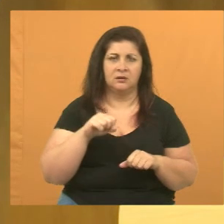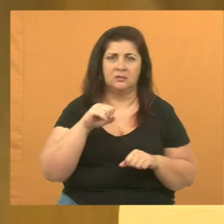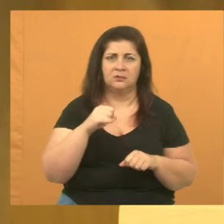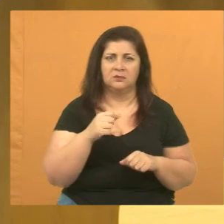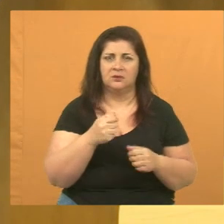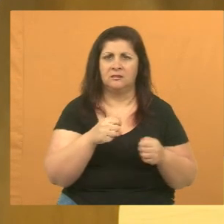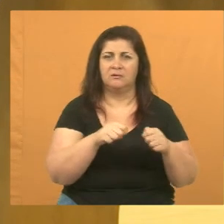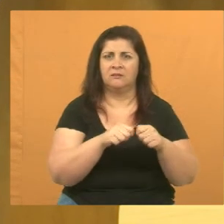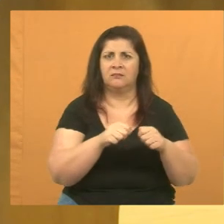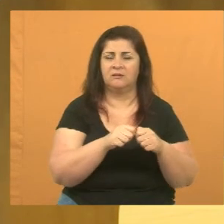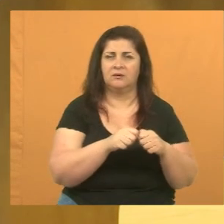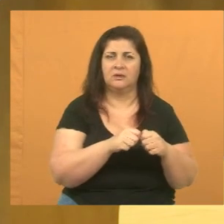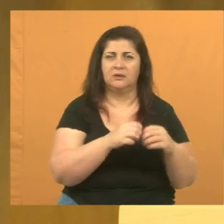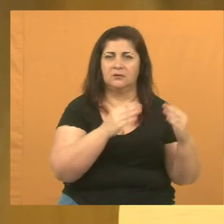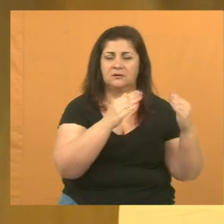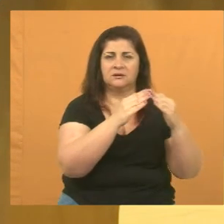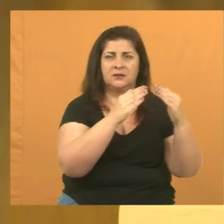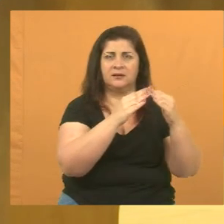de casa,